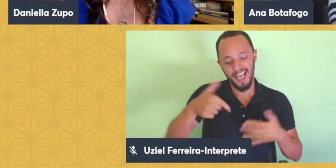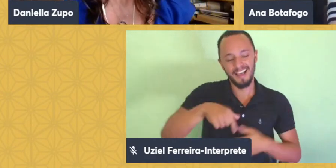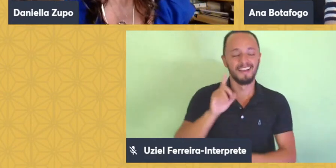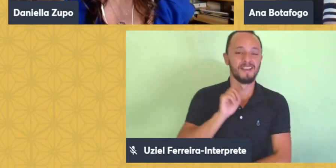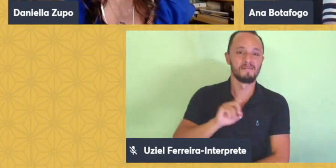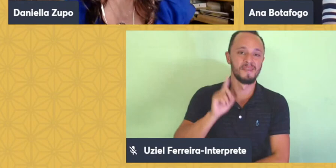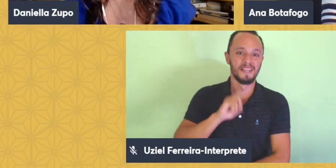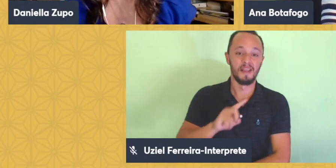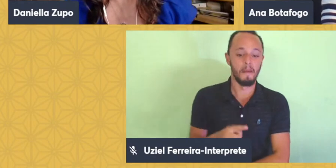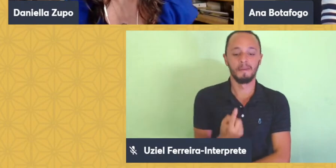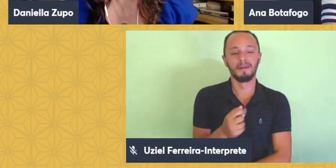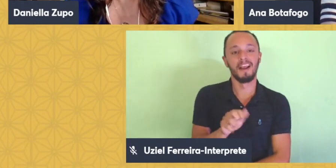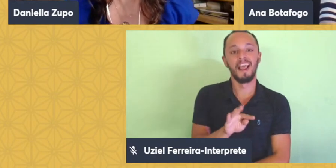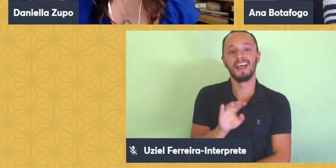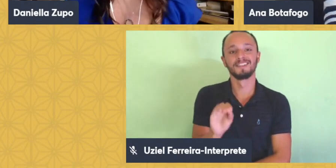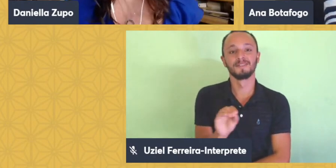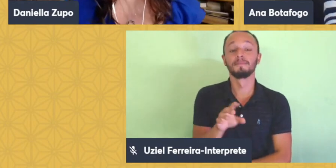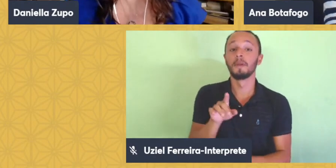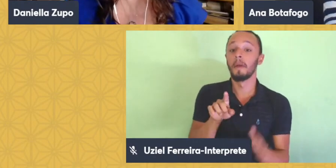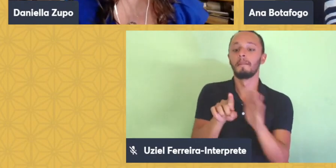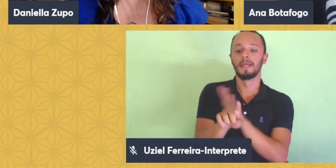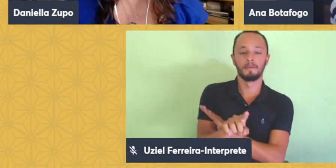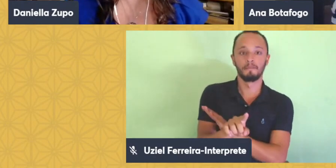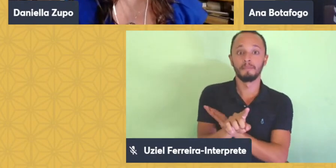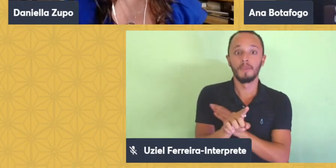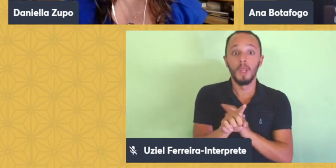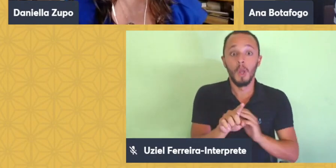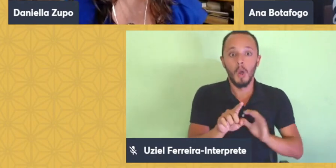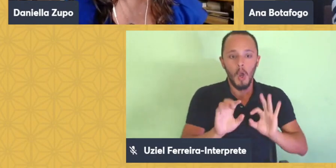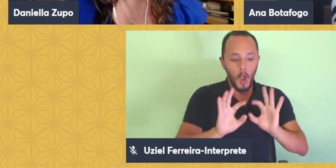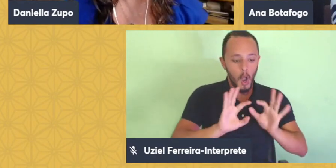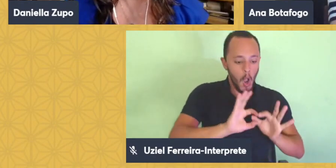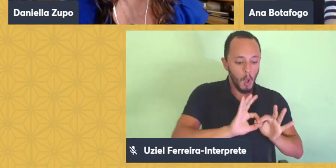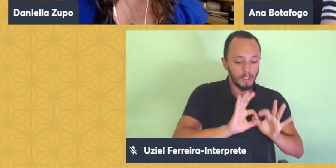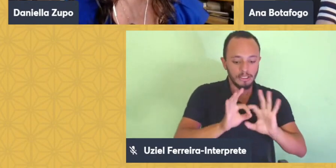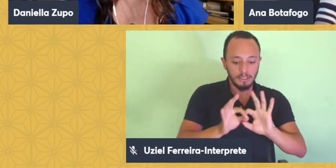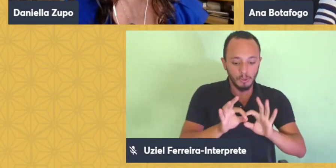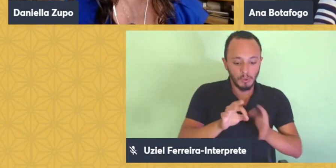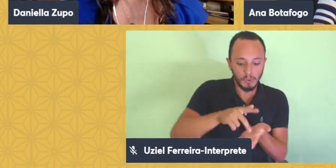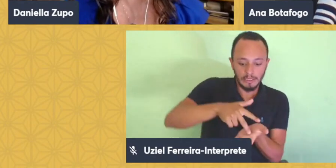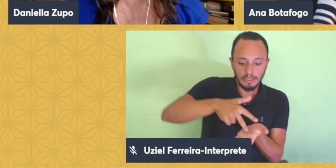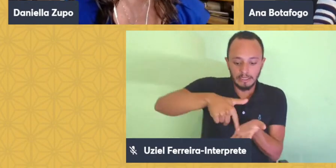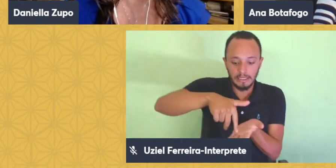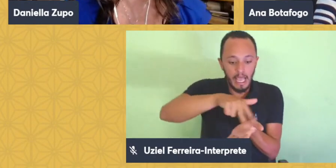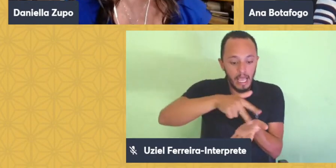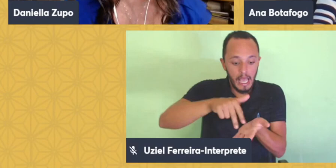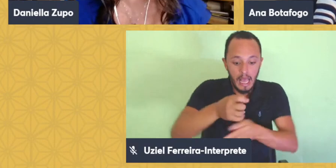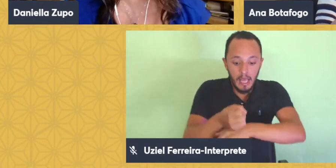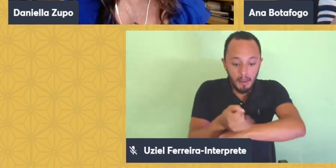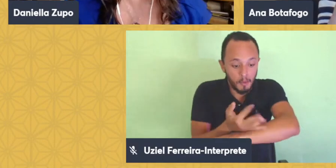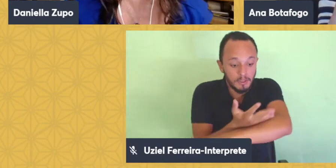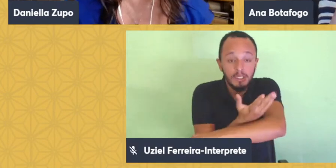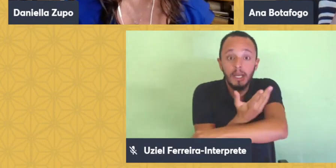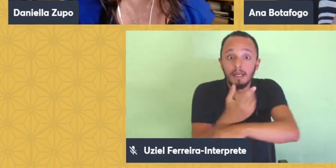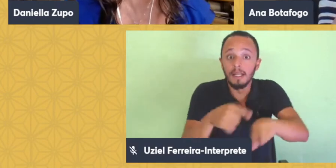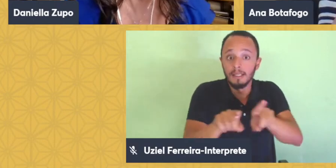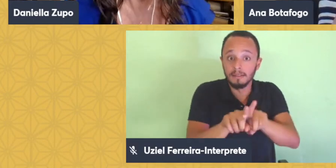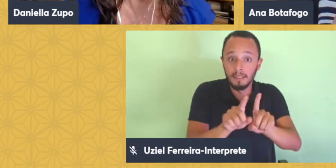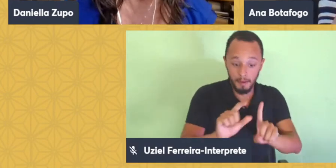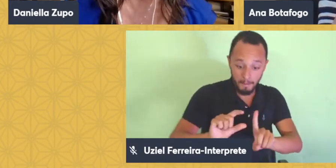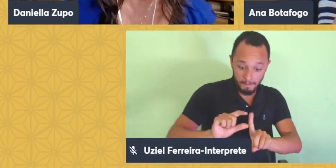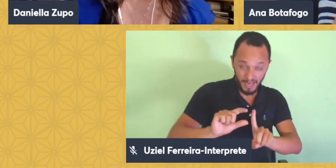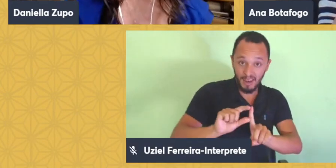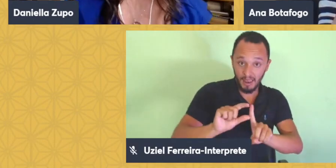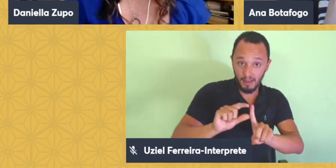Machado pergunta o conteúdo do gesto é o que emociona e o que se torna a palavra num corpo que dança